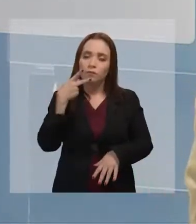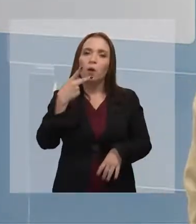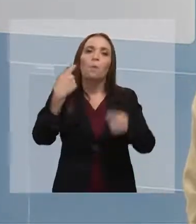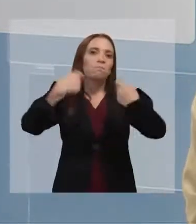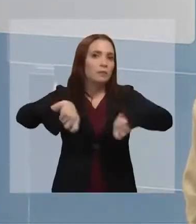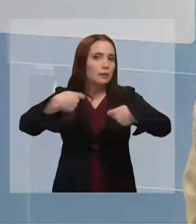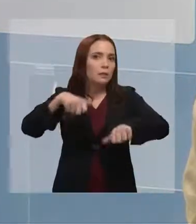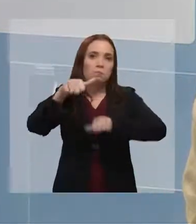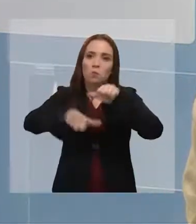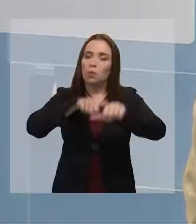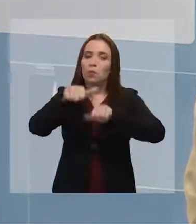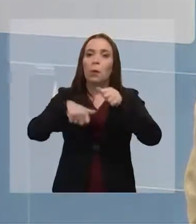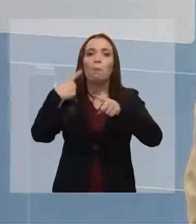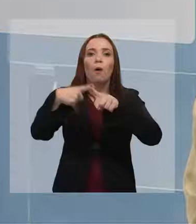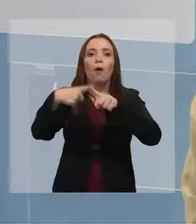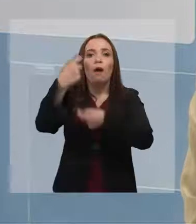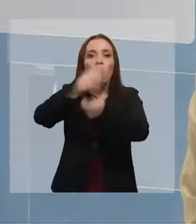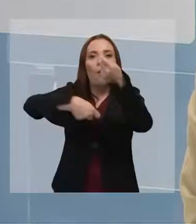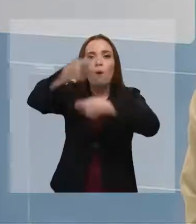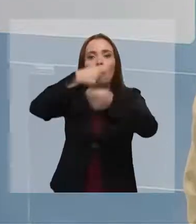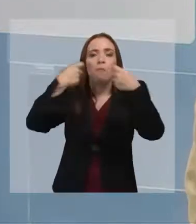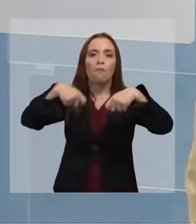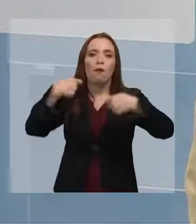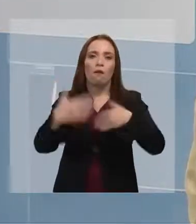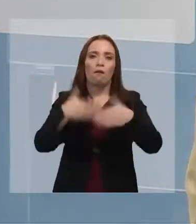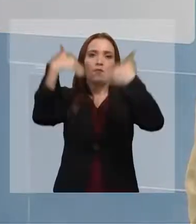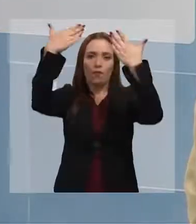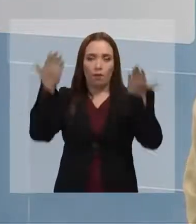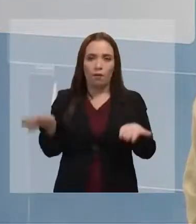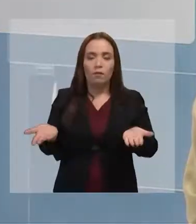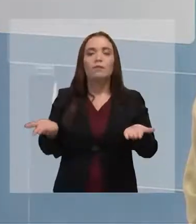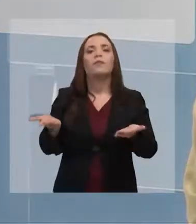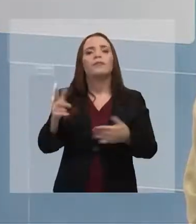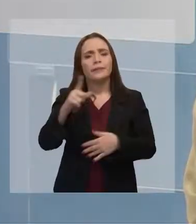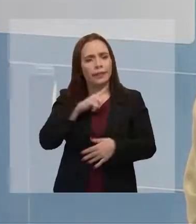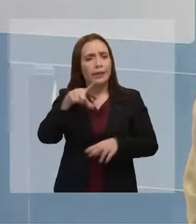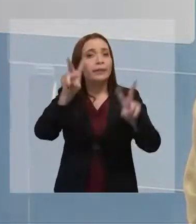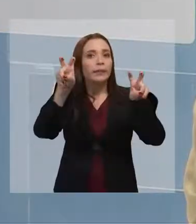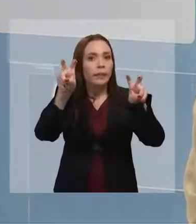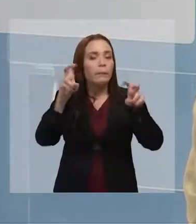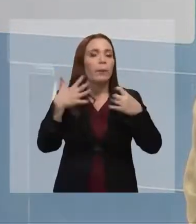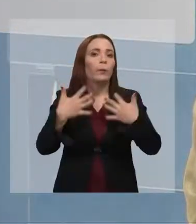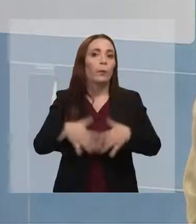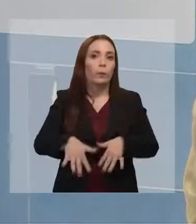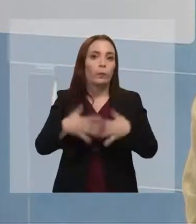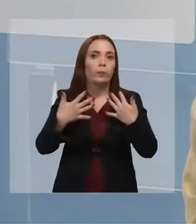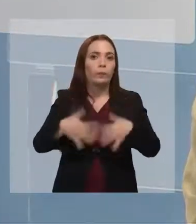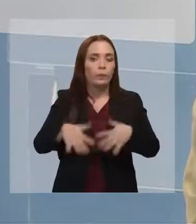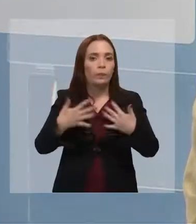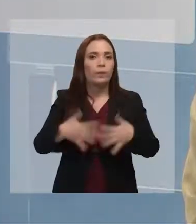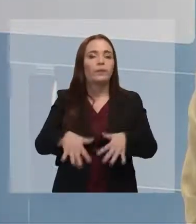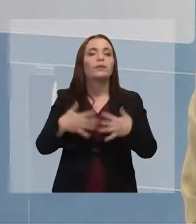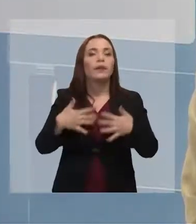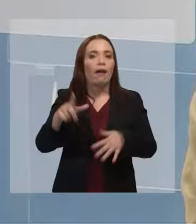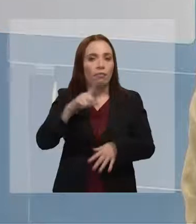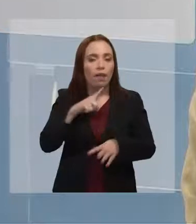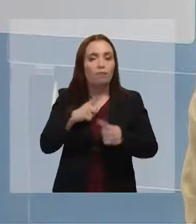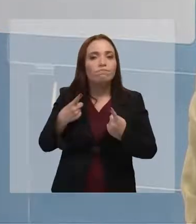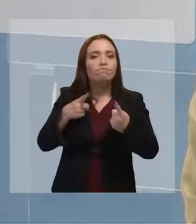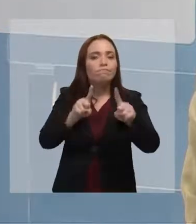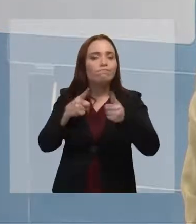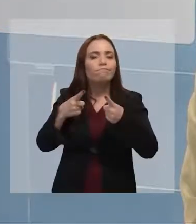argumenta que é necessário para tocar a economia. Então, é um tema sensível e que se torna um